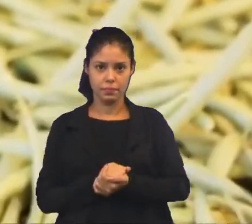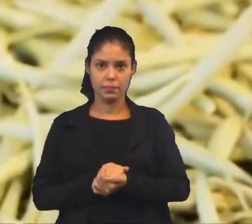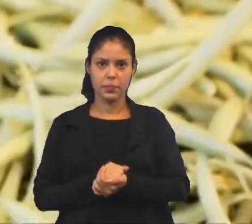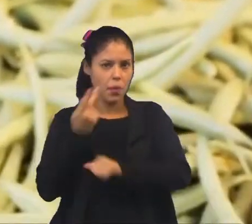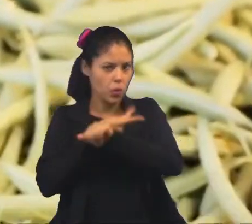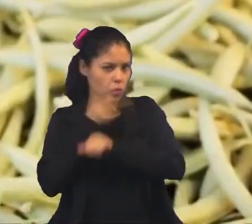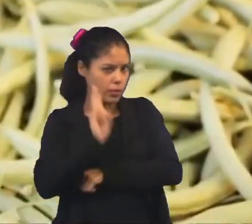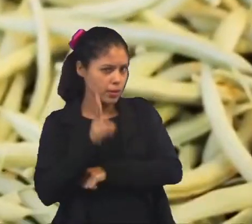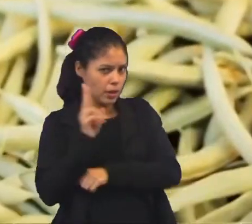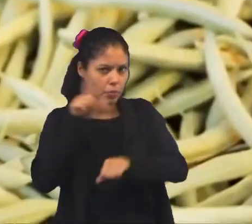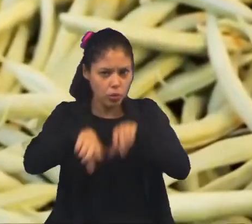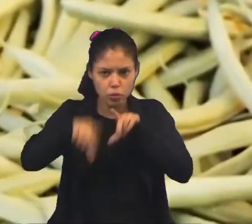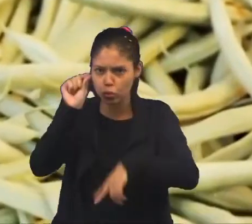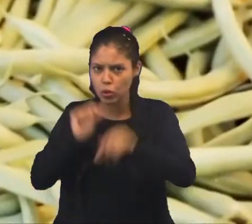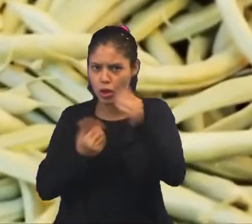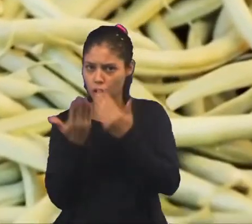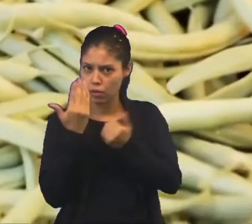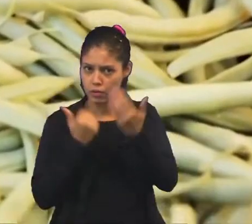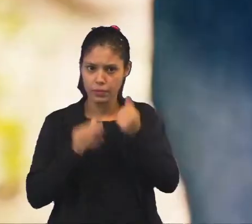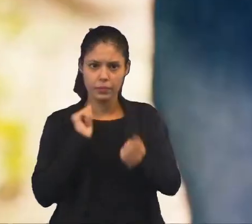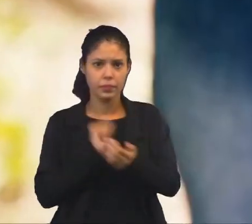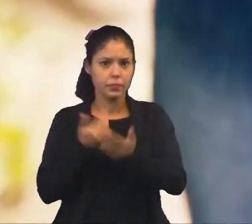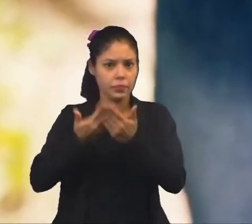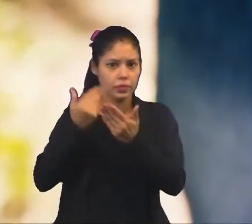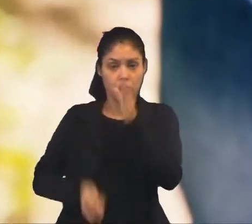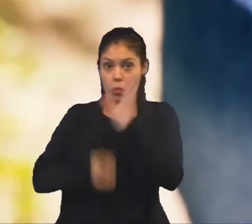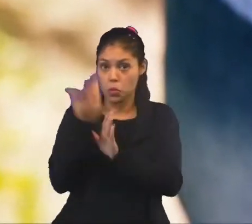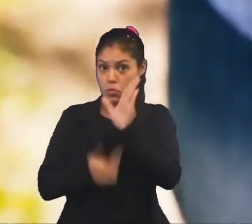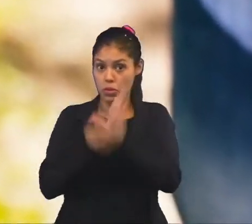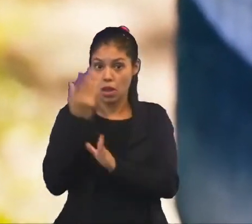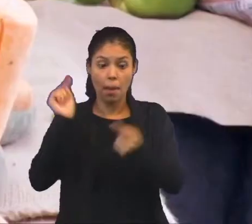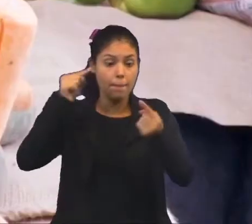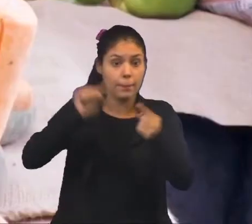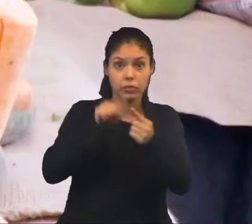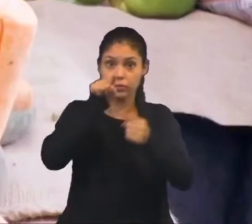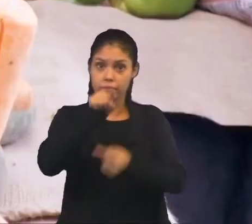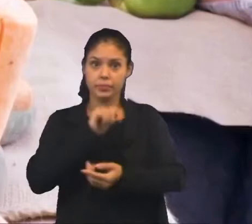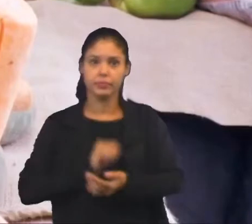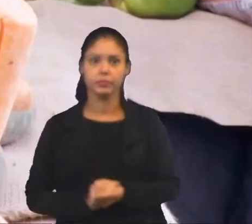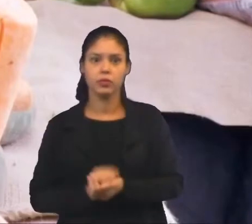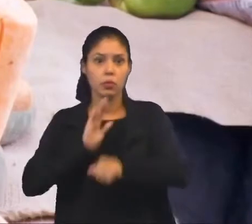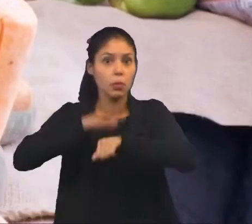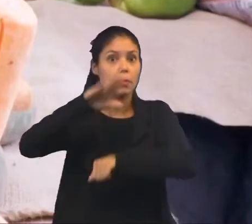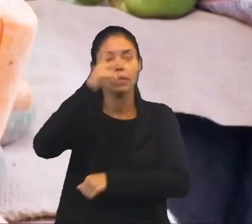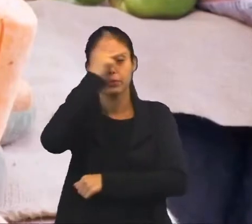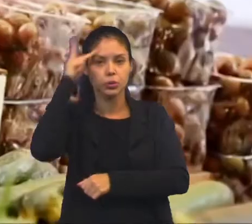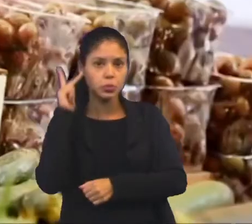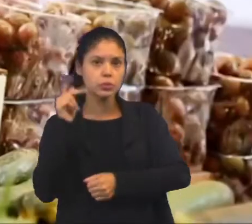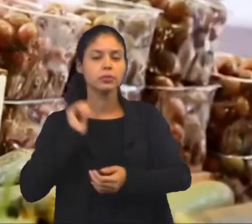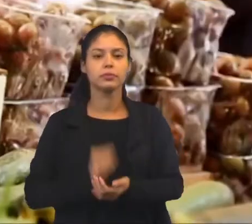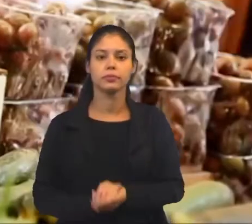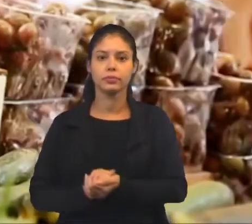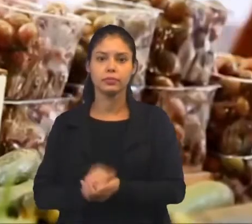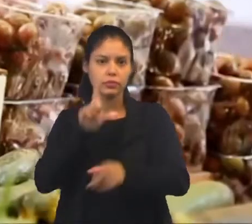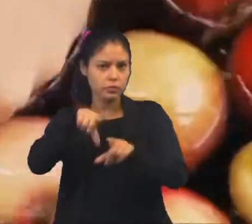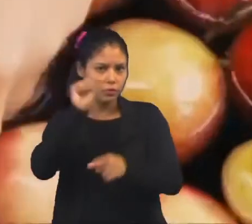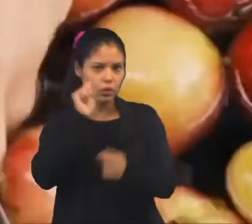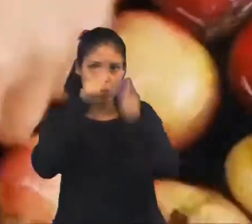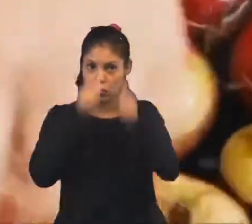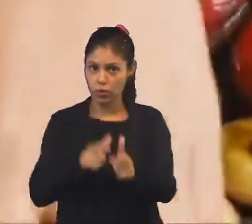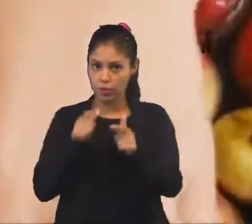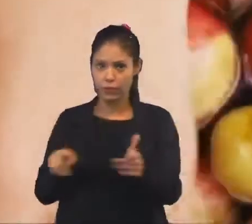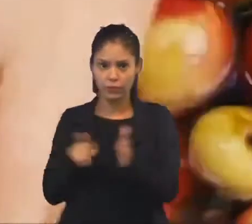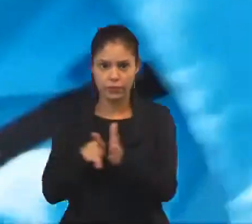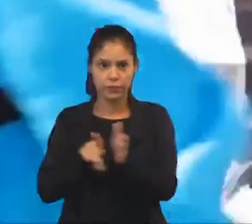Procure sempre escolher alimentos da época e produzidos perto de você. Quanto mais pessoas buscarem por alimentos locais e